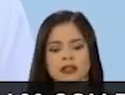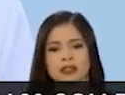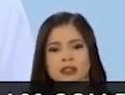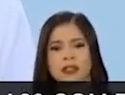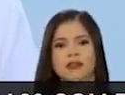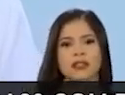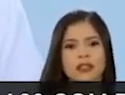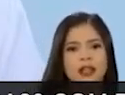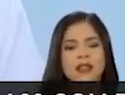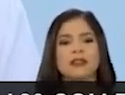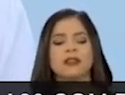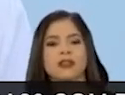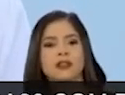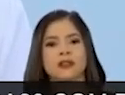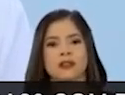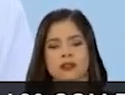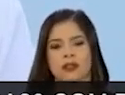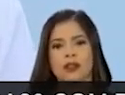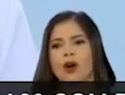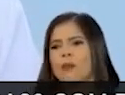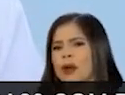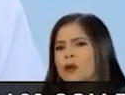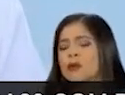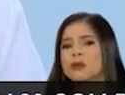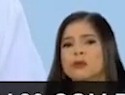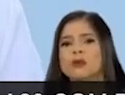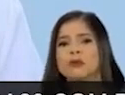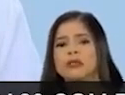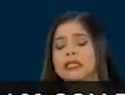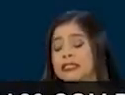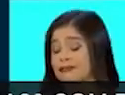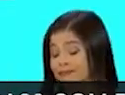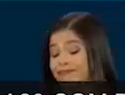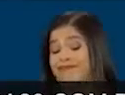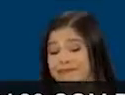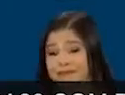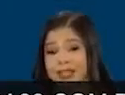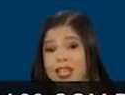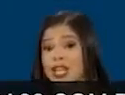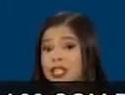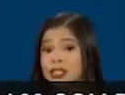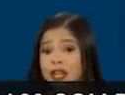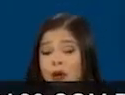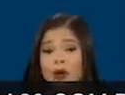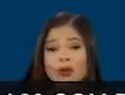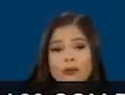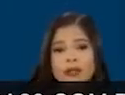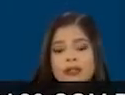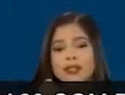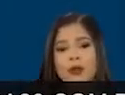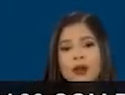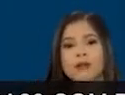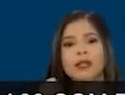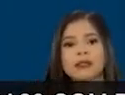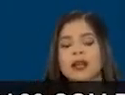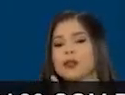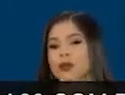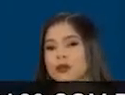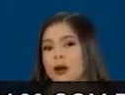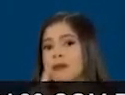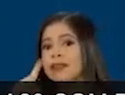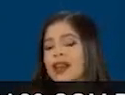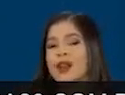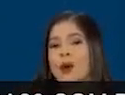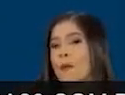engravidar durante a residência, o que é uma pergunta totalmente descabida. De acordo com a pesquisa, no ano passado, os homens eram maioria